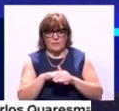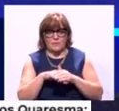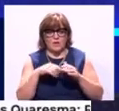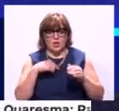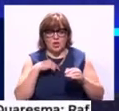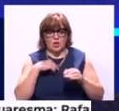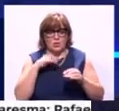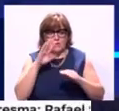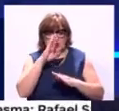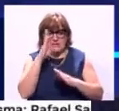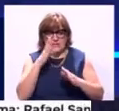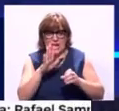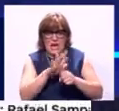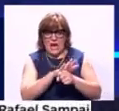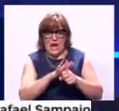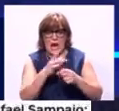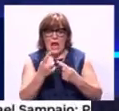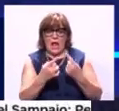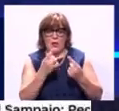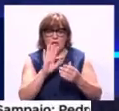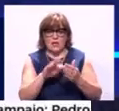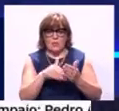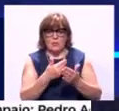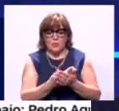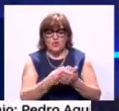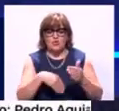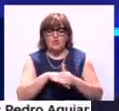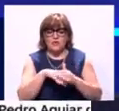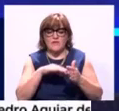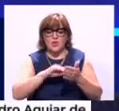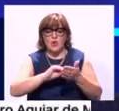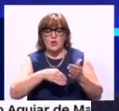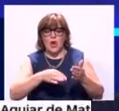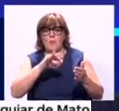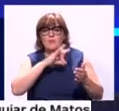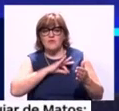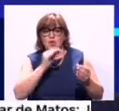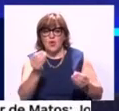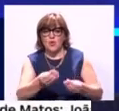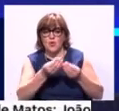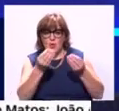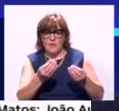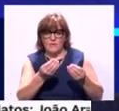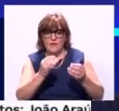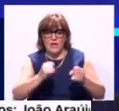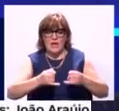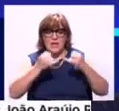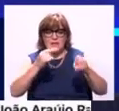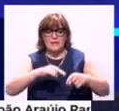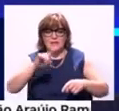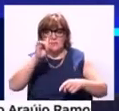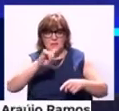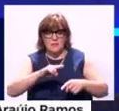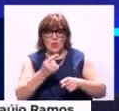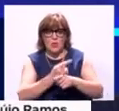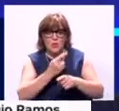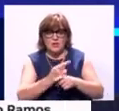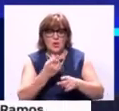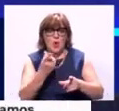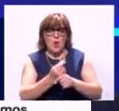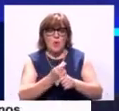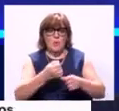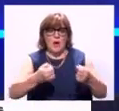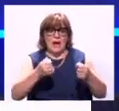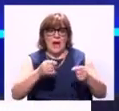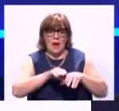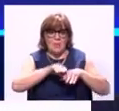Eu sei de casos, Júlio, de um jogador fazer um contrato profissional muito novo e a seguir a primeira coisa que fez foi comprou um